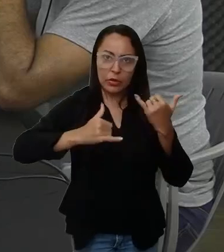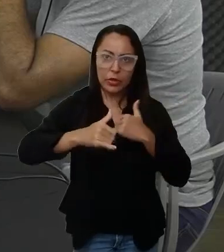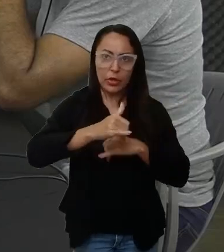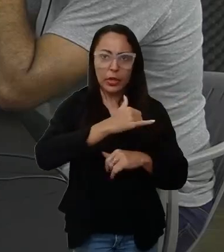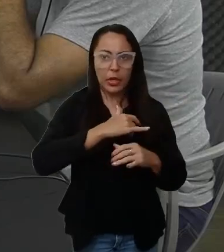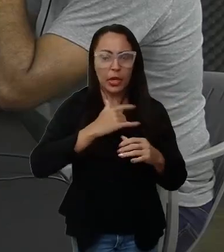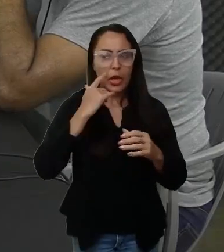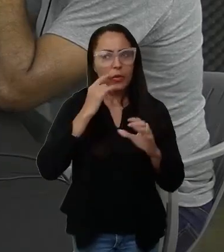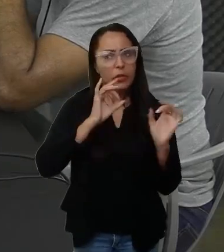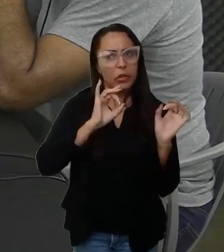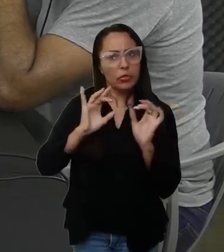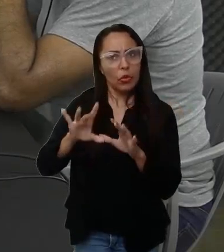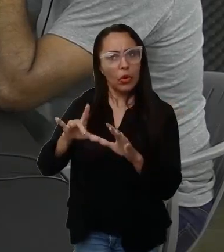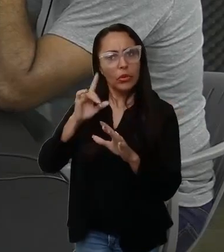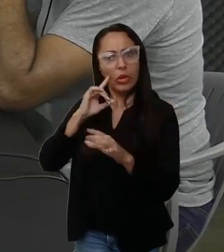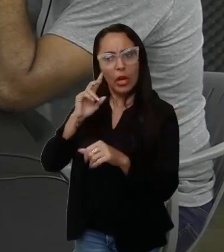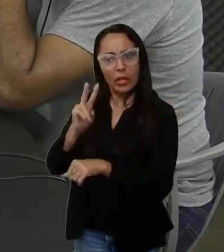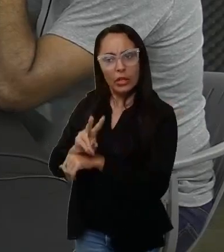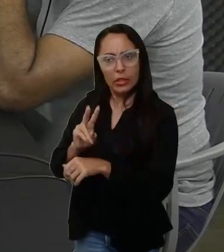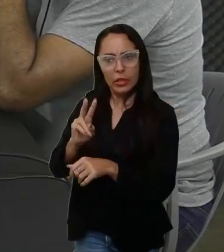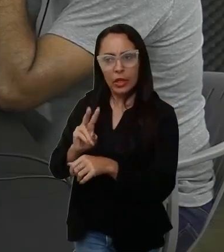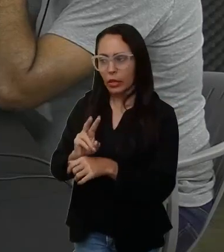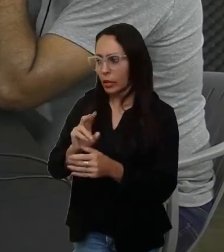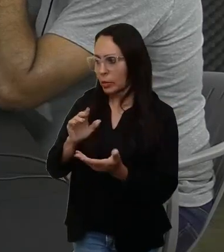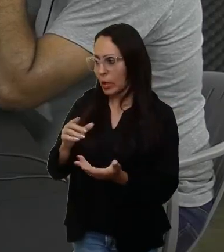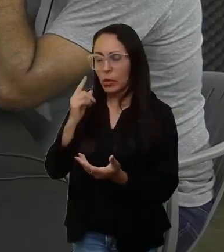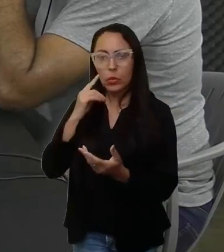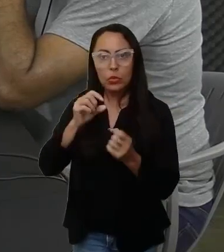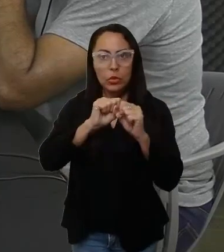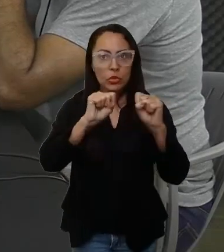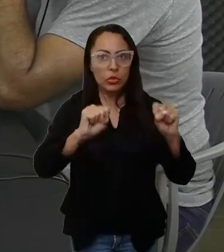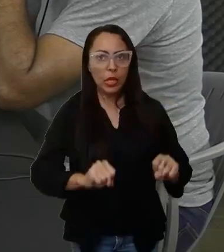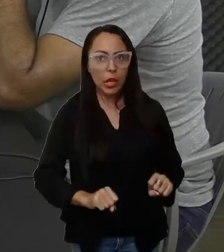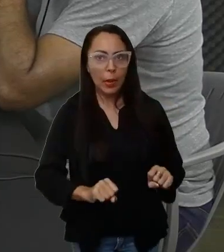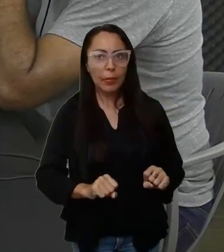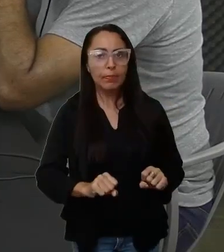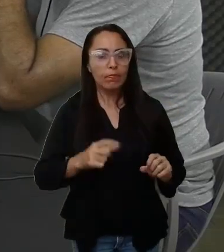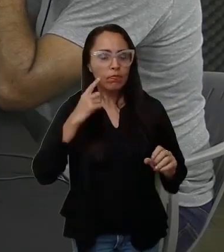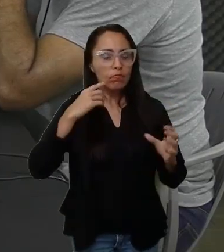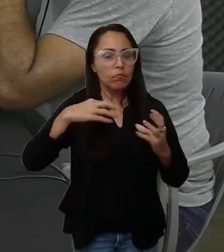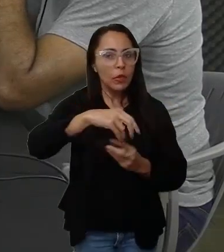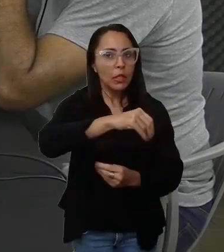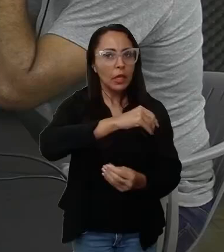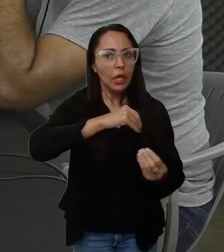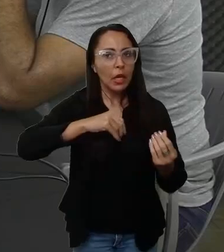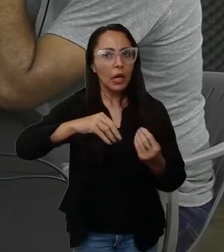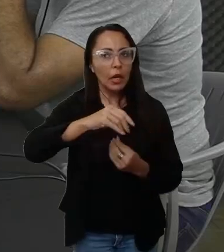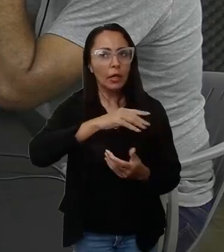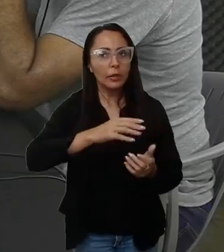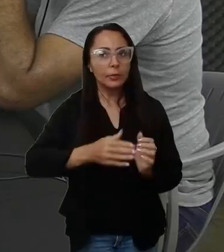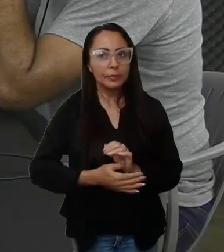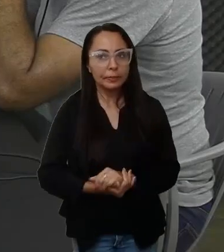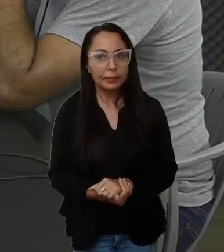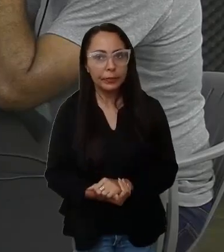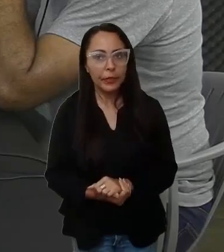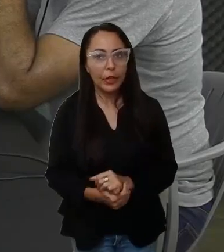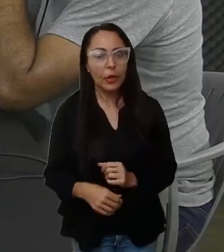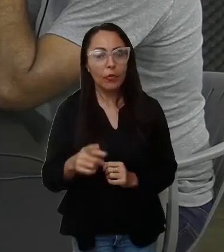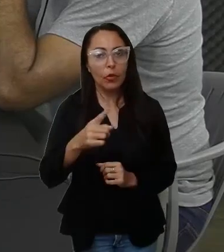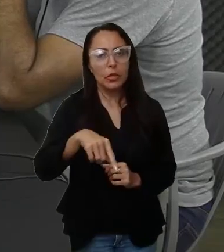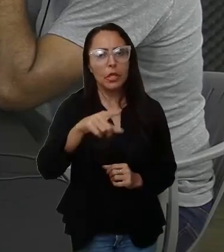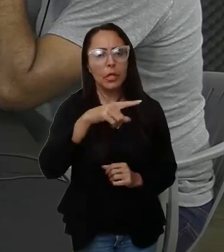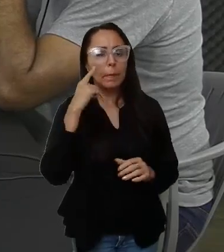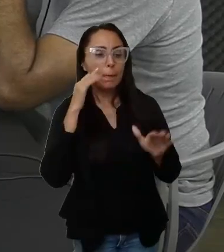uma coisa que já está armazenada para o sistema terrestre da atmosfera. Então você está